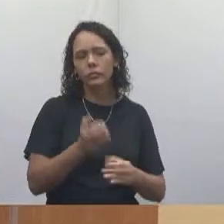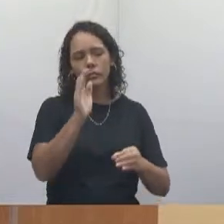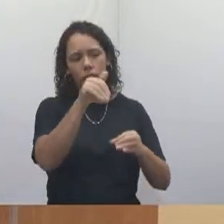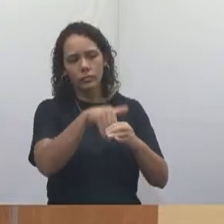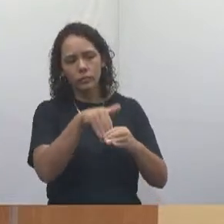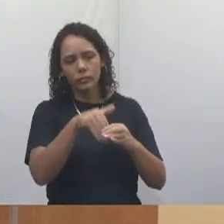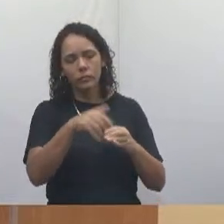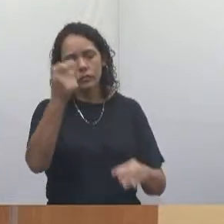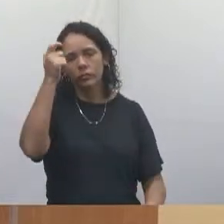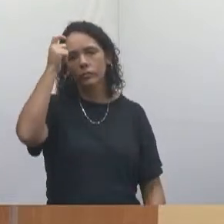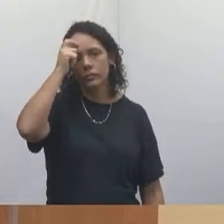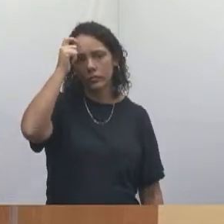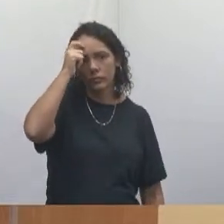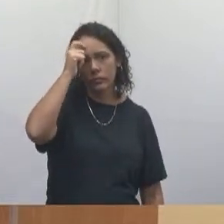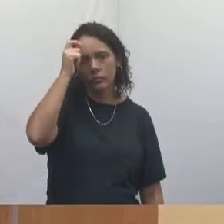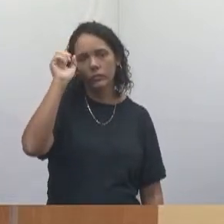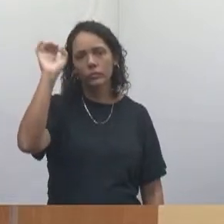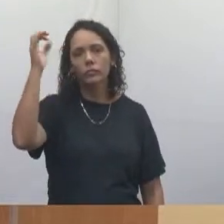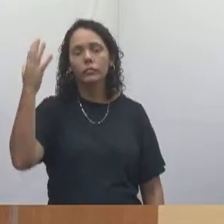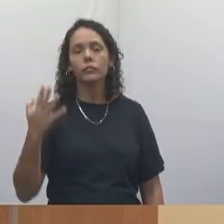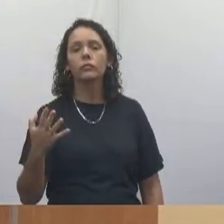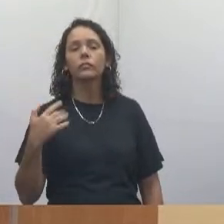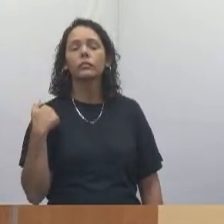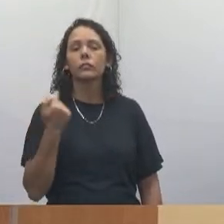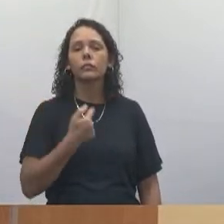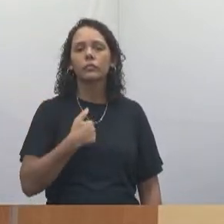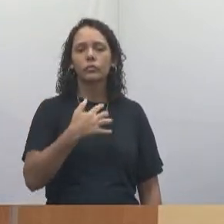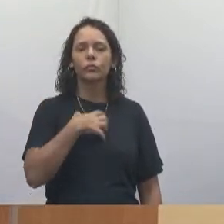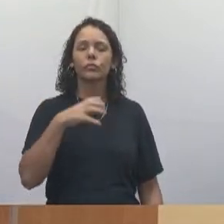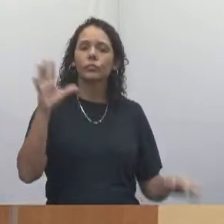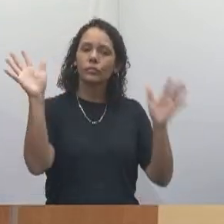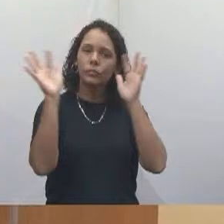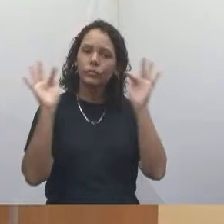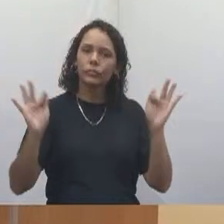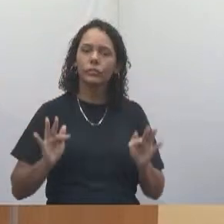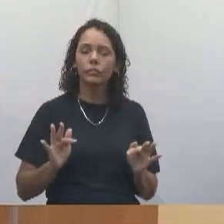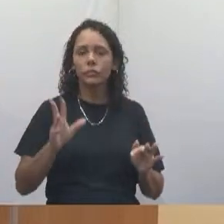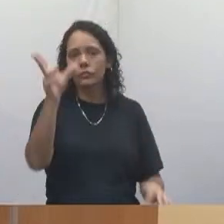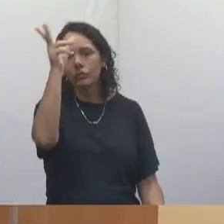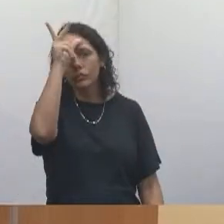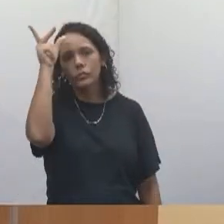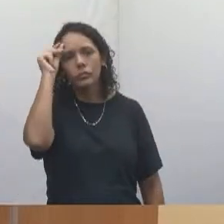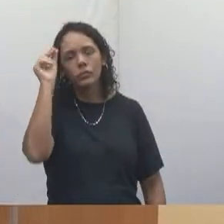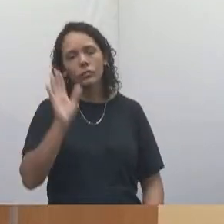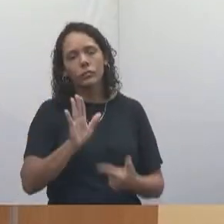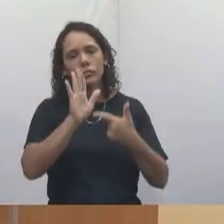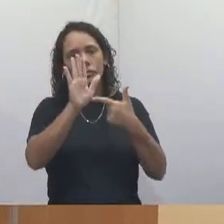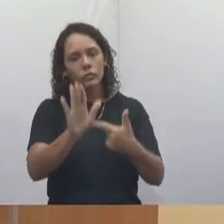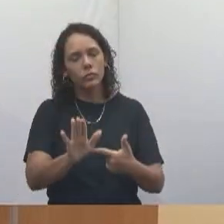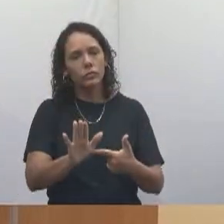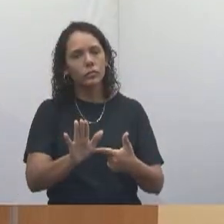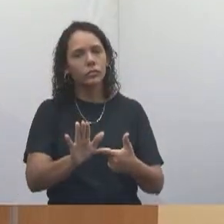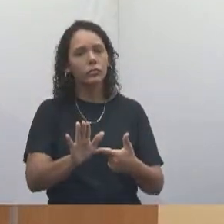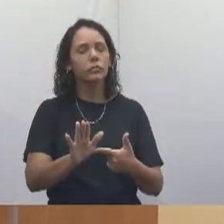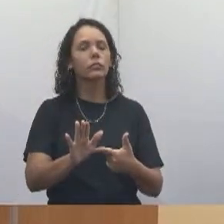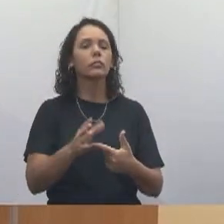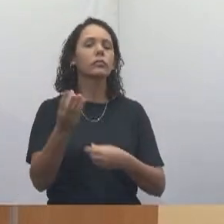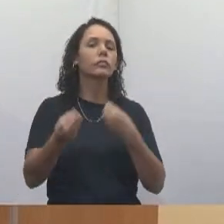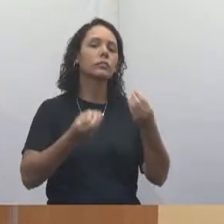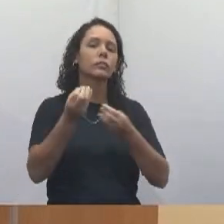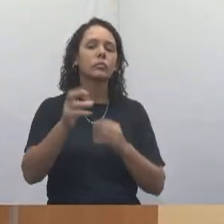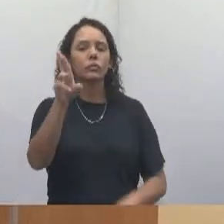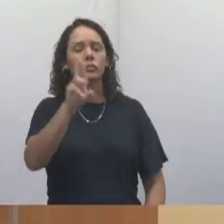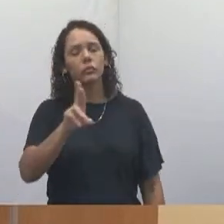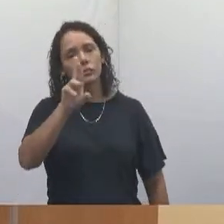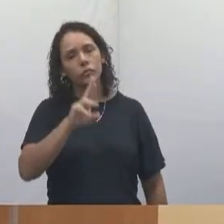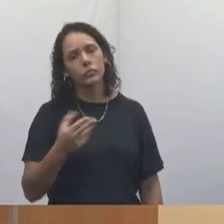com consciência. Né, e a gente fica muito contente, né, do prefeito ter mostrado aqui suas prestações de conta,